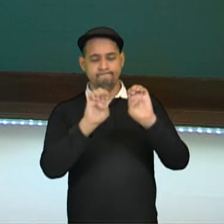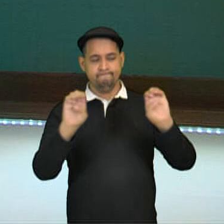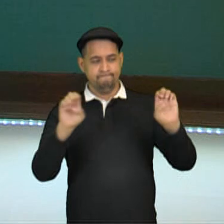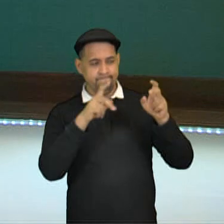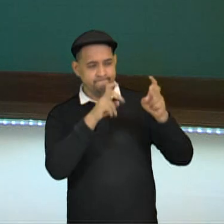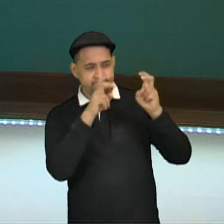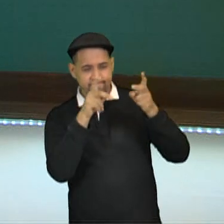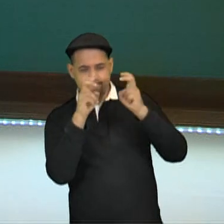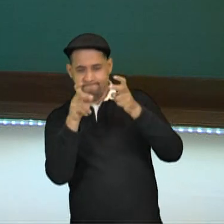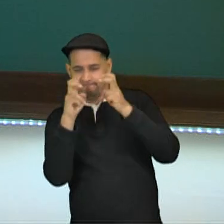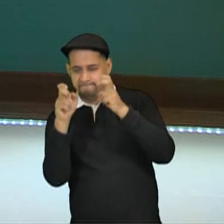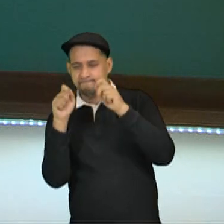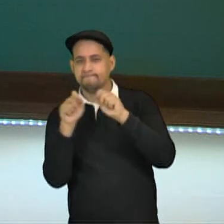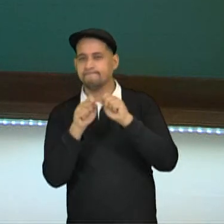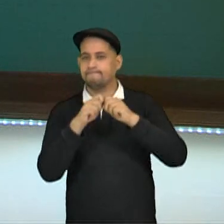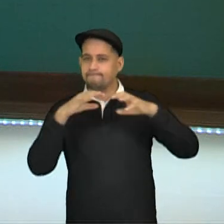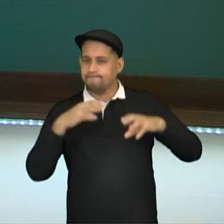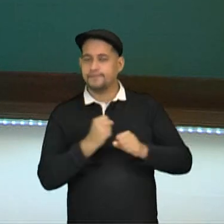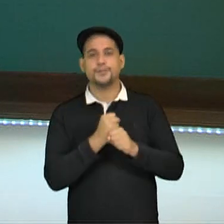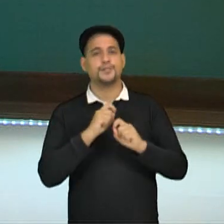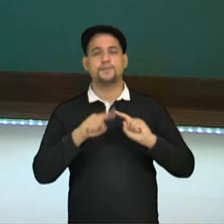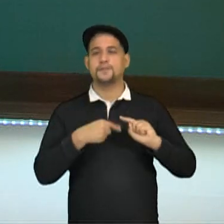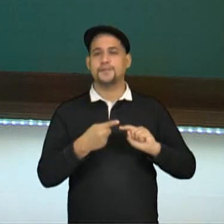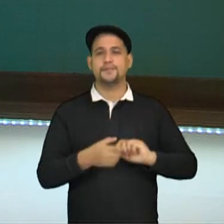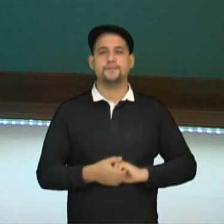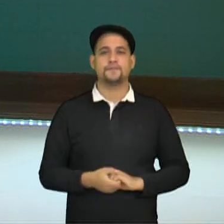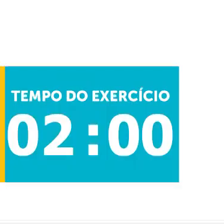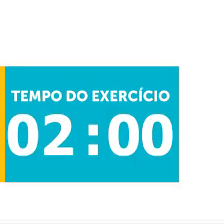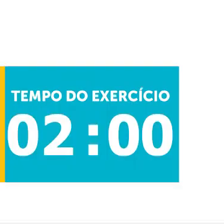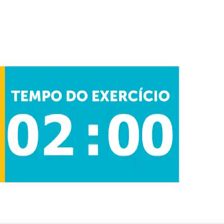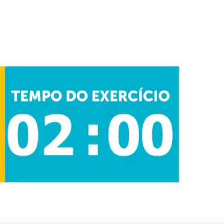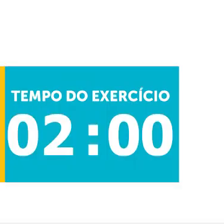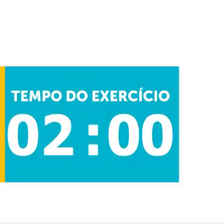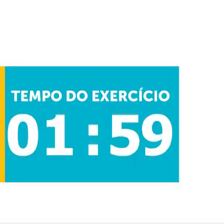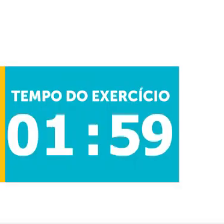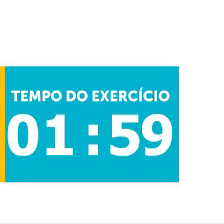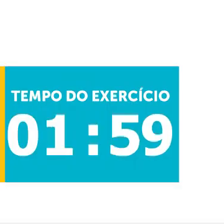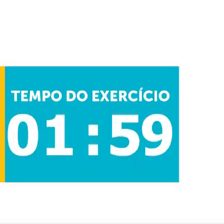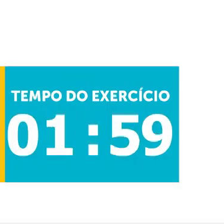e fazer as multiplicações.